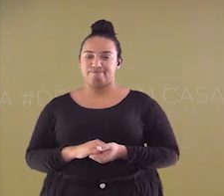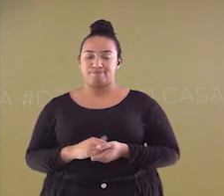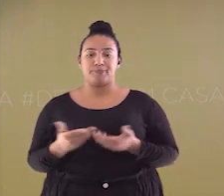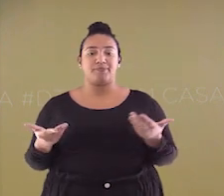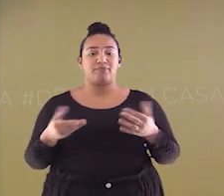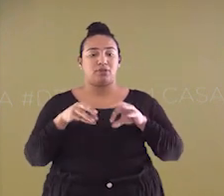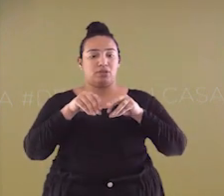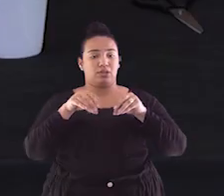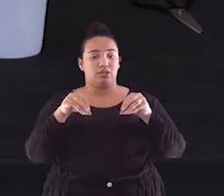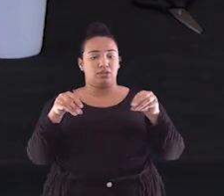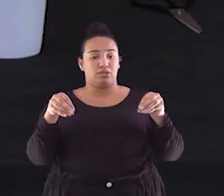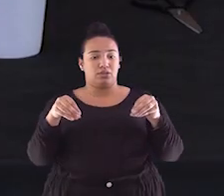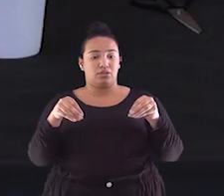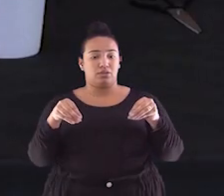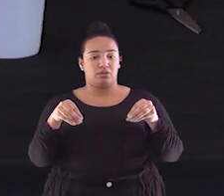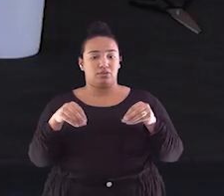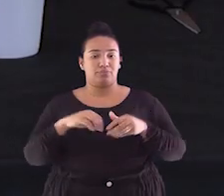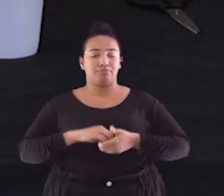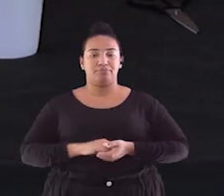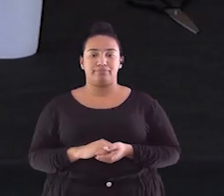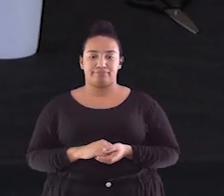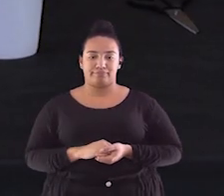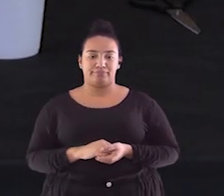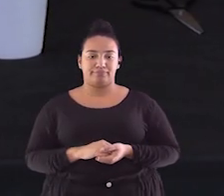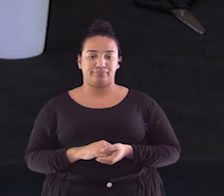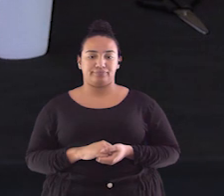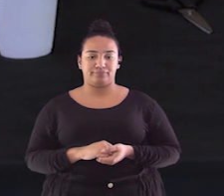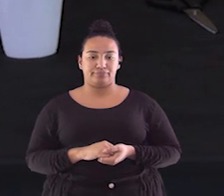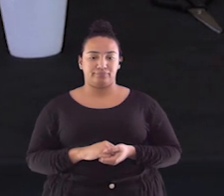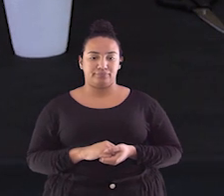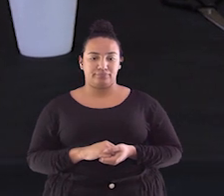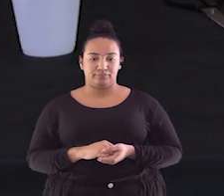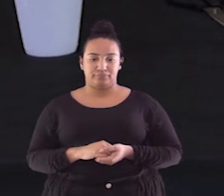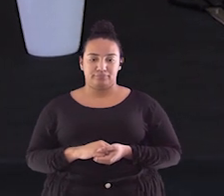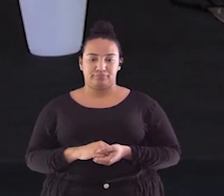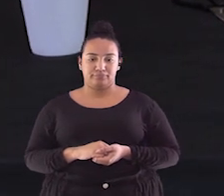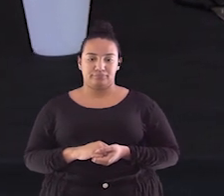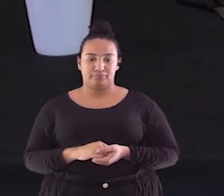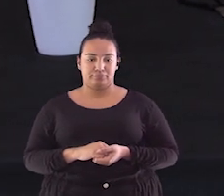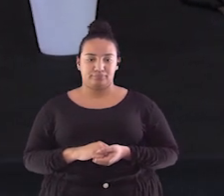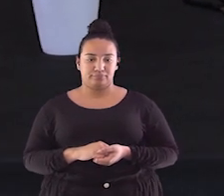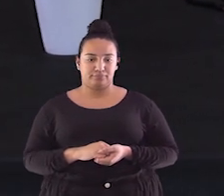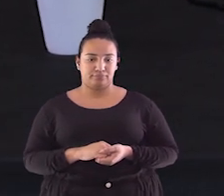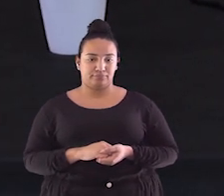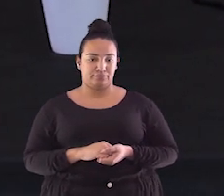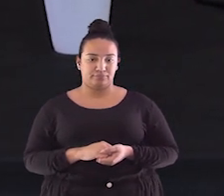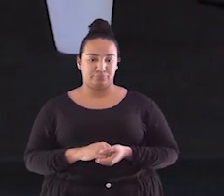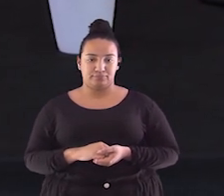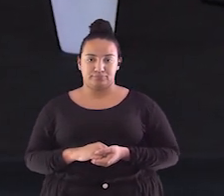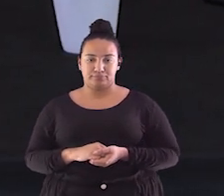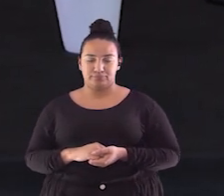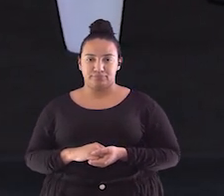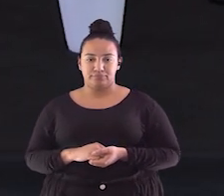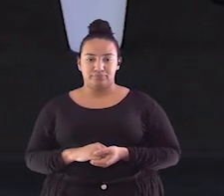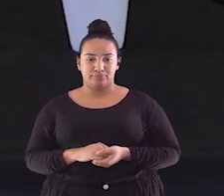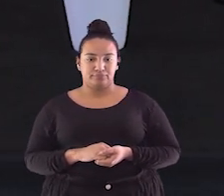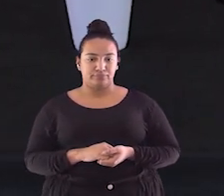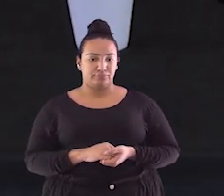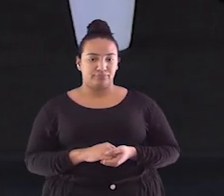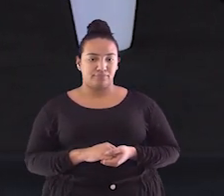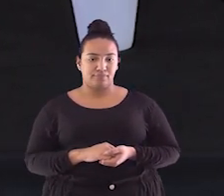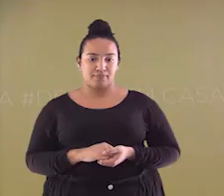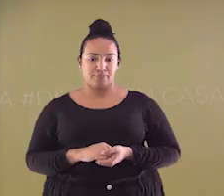vou colocar a minha terra no meu solo umífero. Vou colocar um pouco aqui.